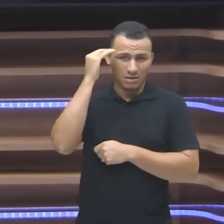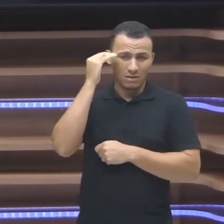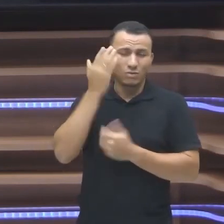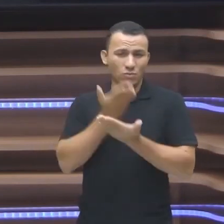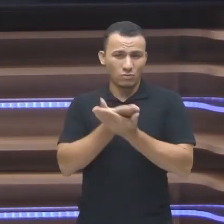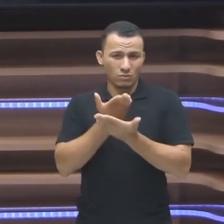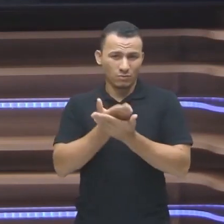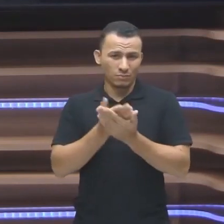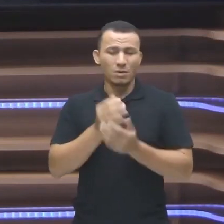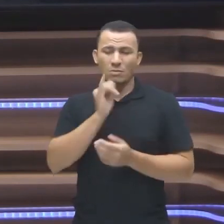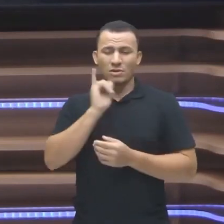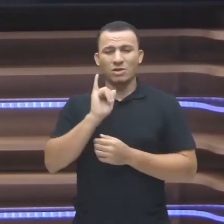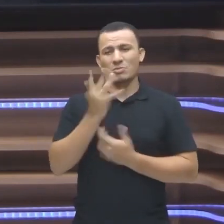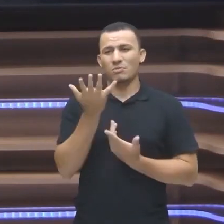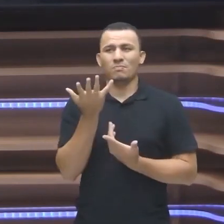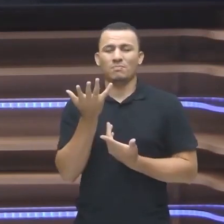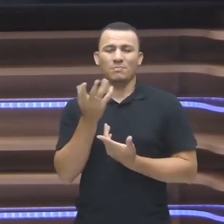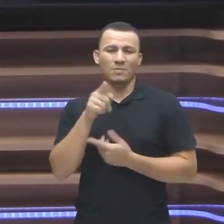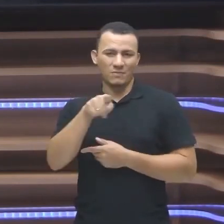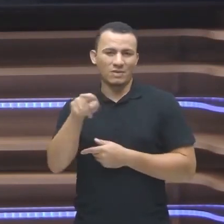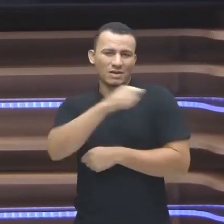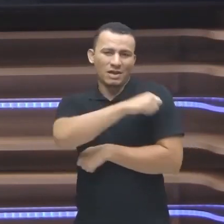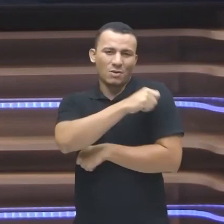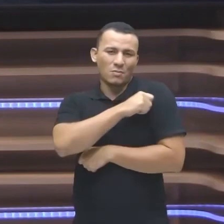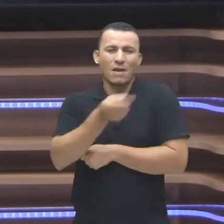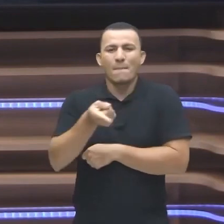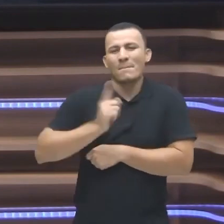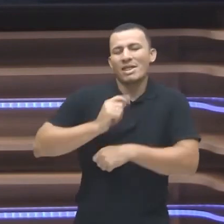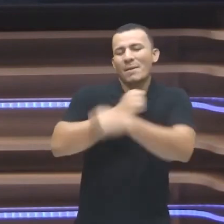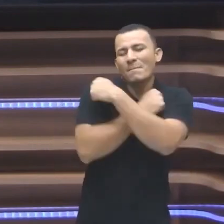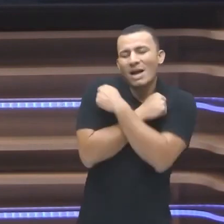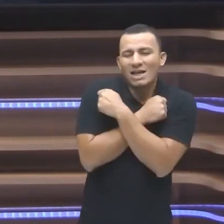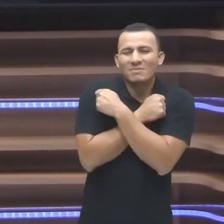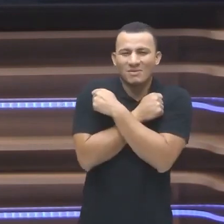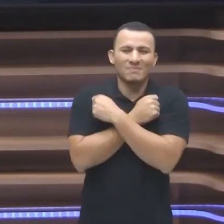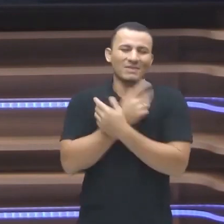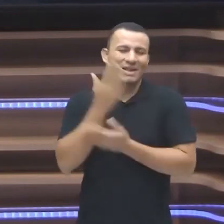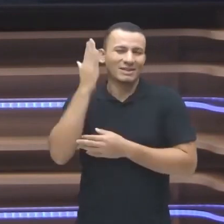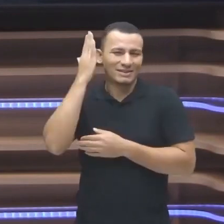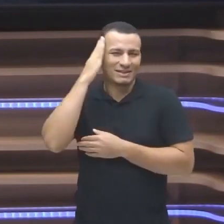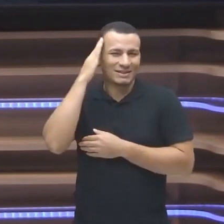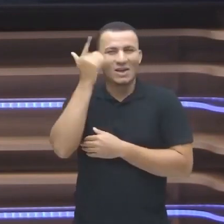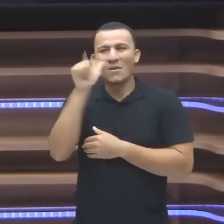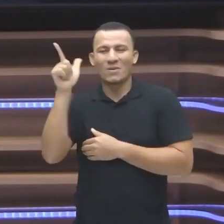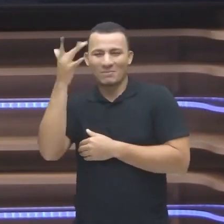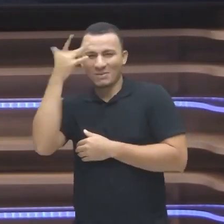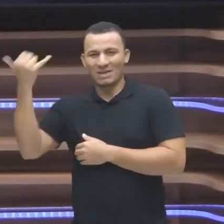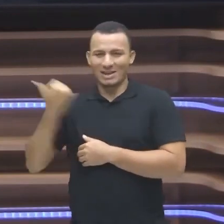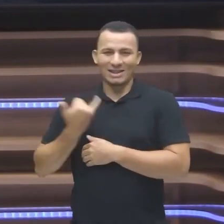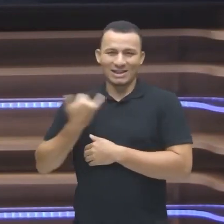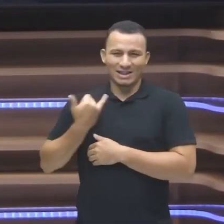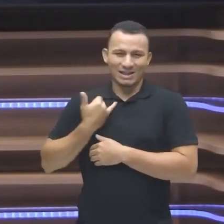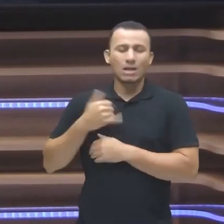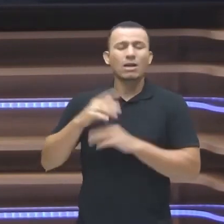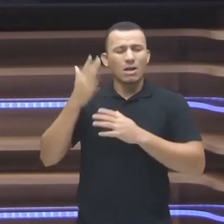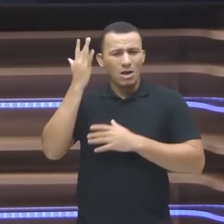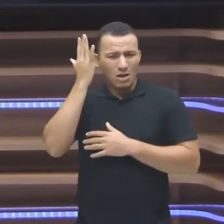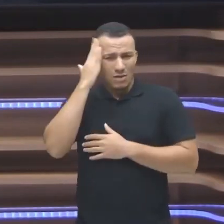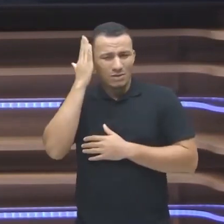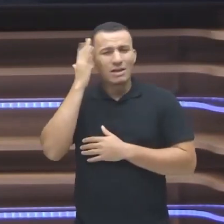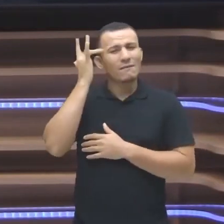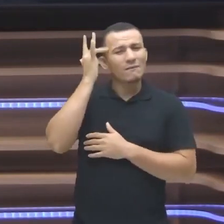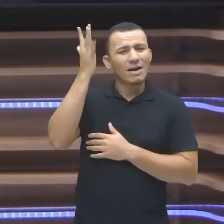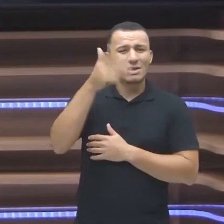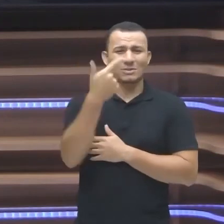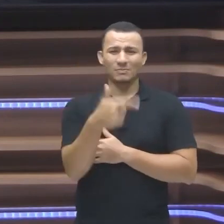mandaram um abraço para mim, eu já recebi o abraço de vocês. Eu quero que realmente vocês se dediquem em todos. Eu sei que não está sendo fácil, às vezes a gente